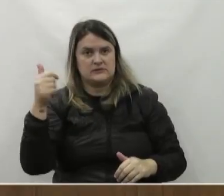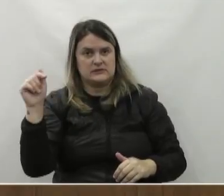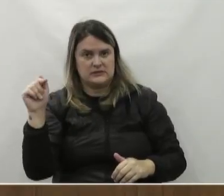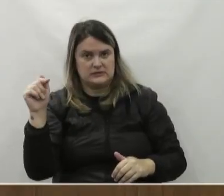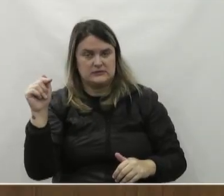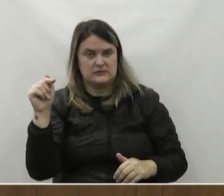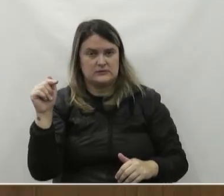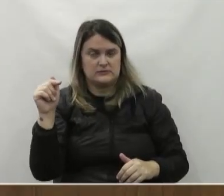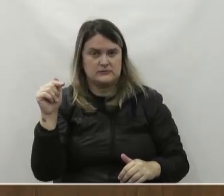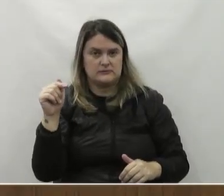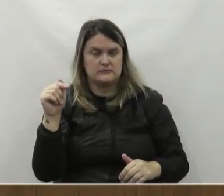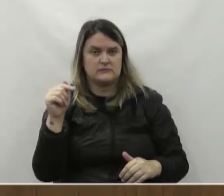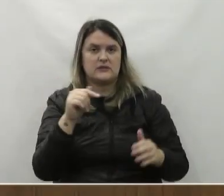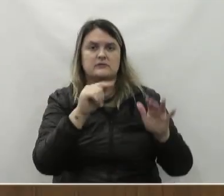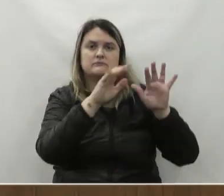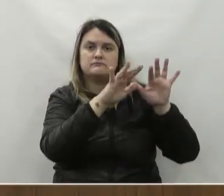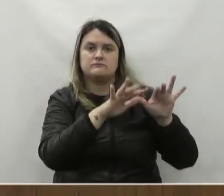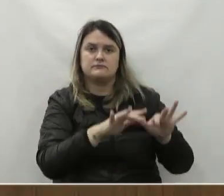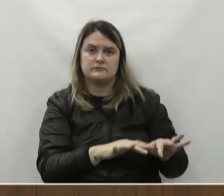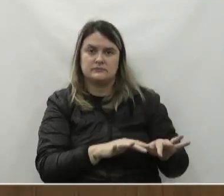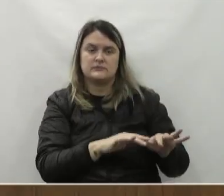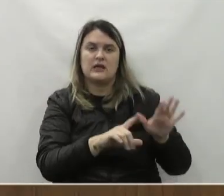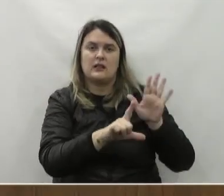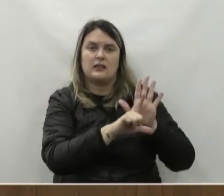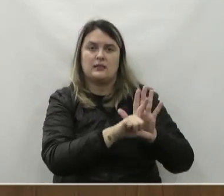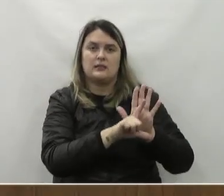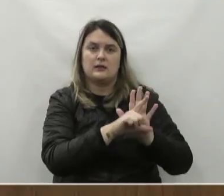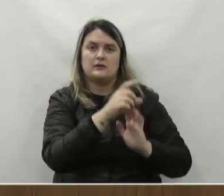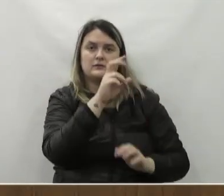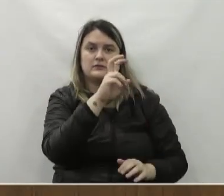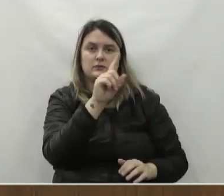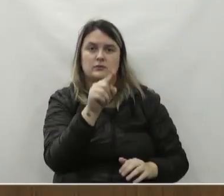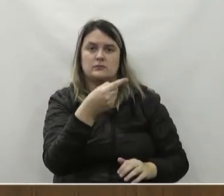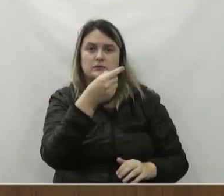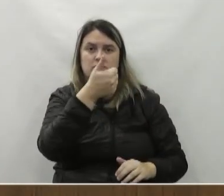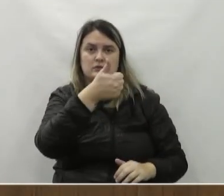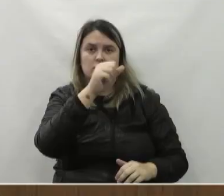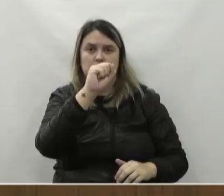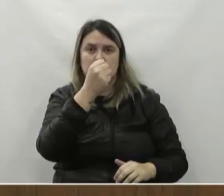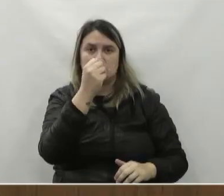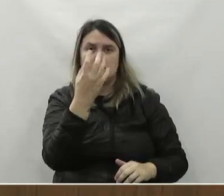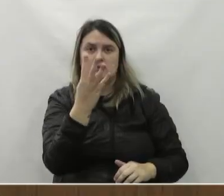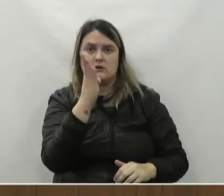4.717/2017, com redação dada pela Lei número